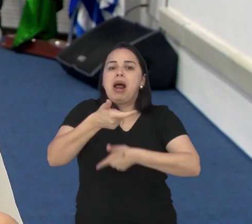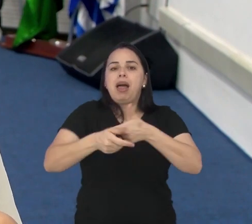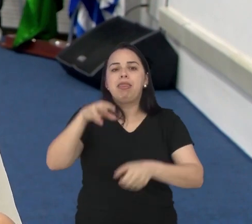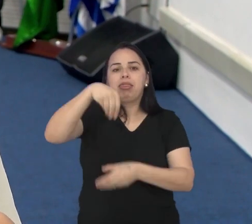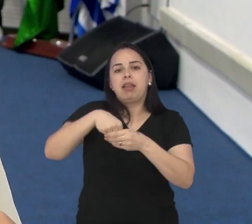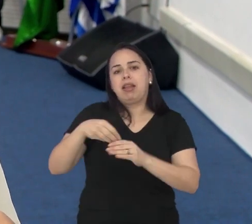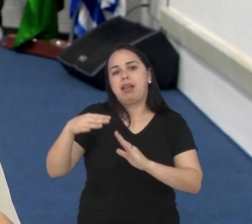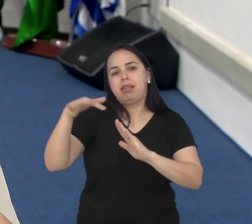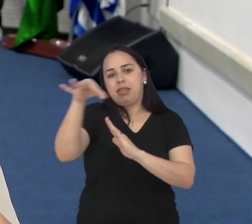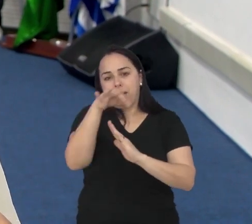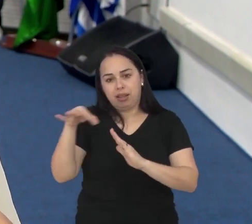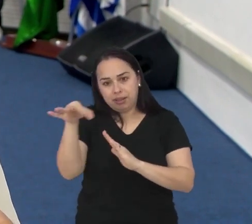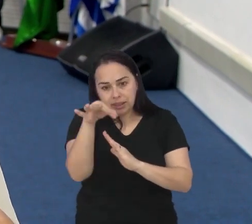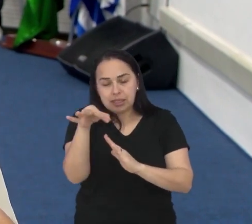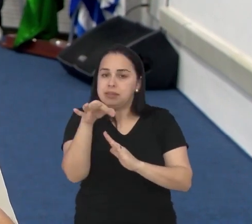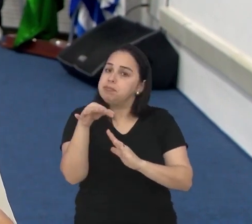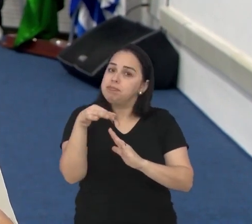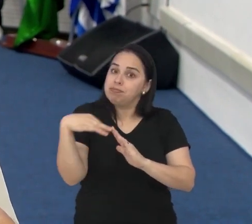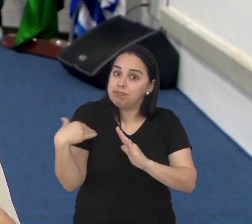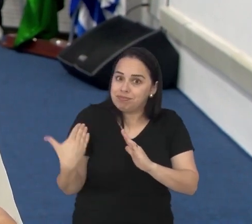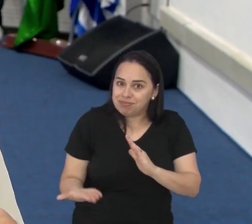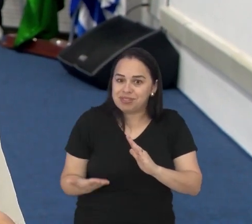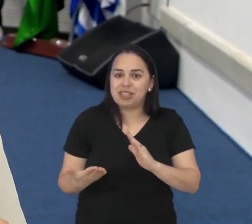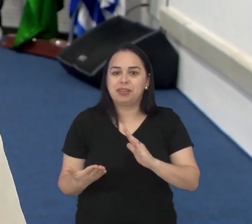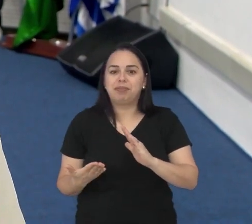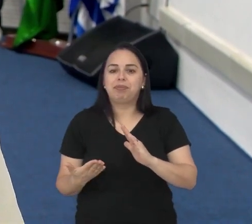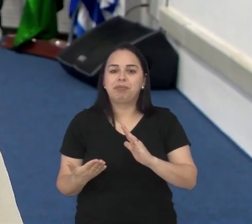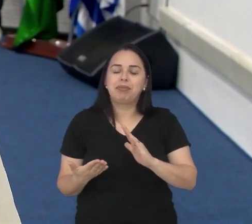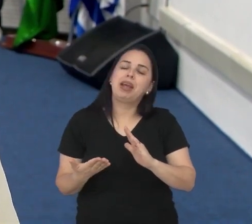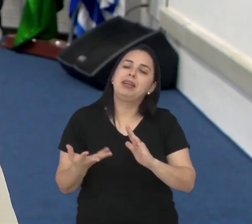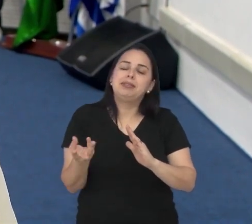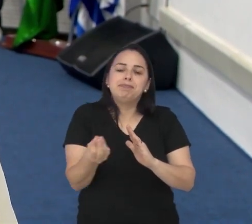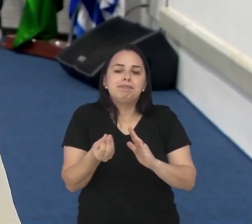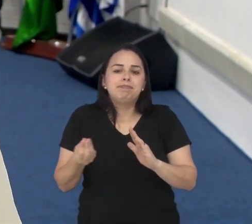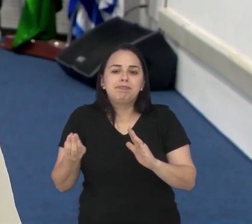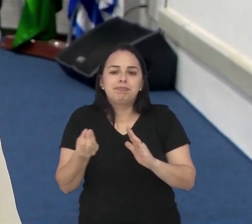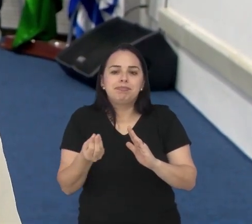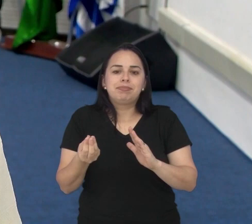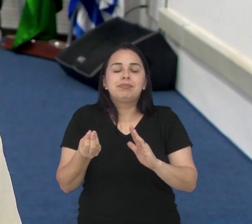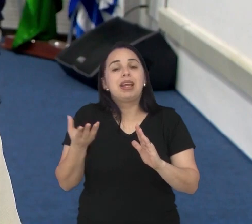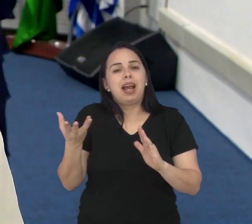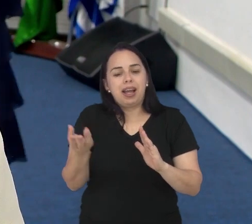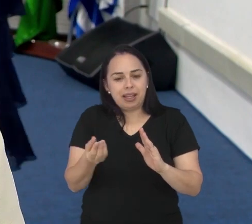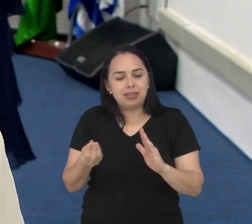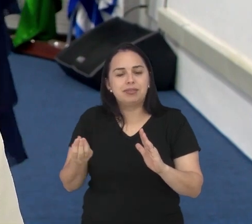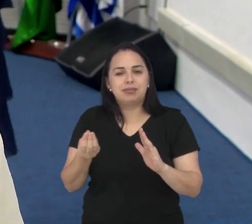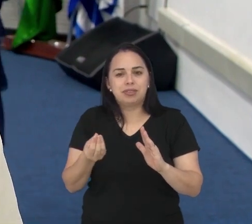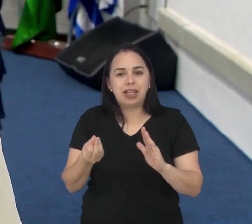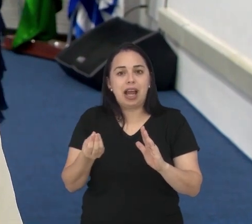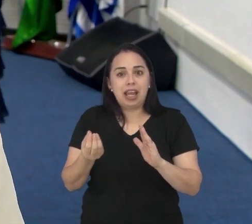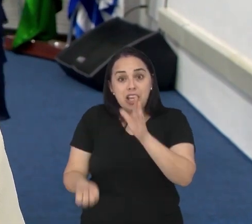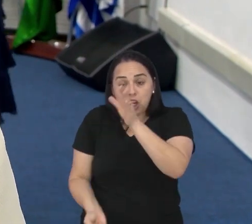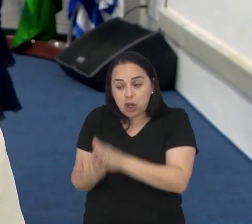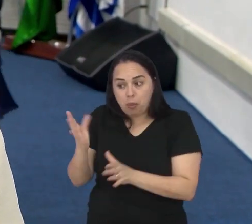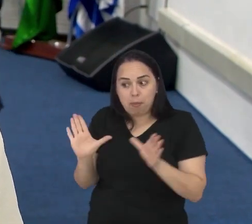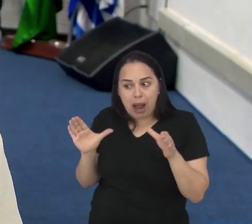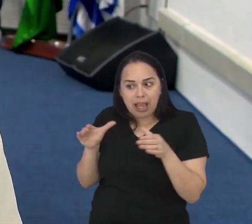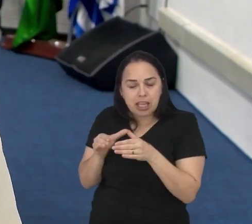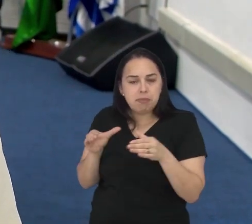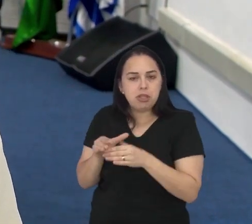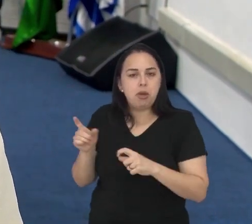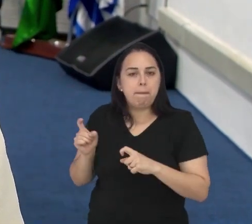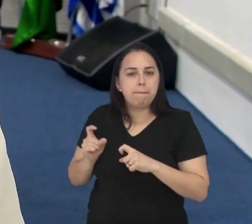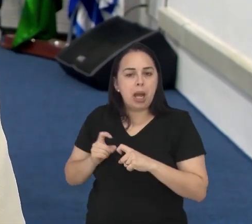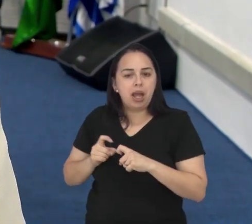Santa Casa e trabalhando na Santa Casa é que houve a formação de uma equipe